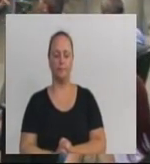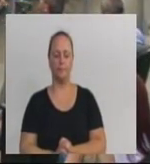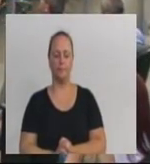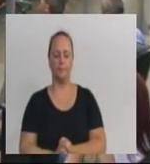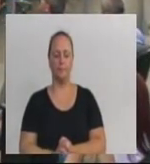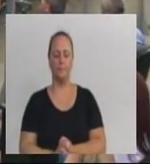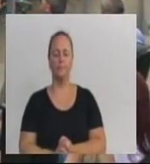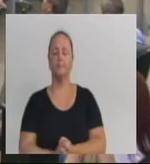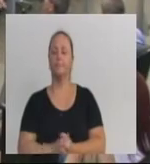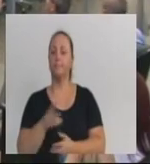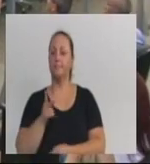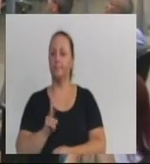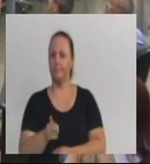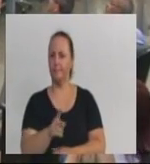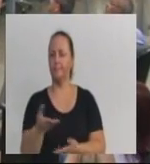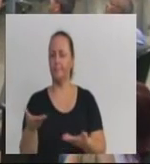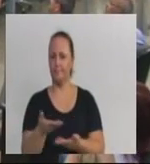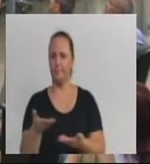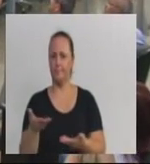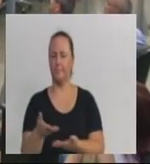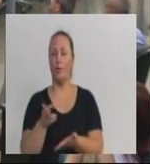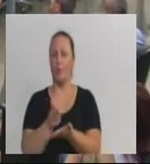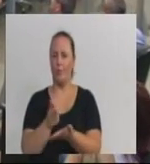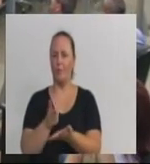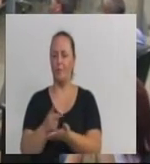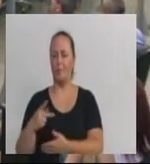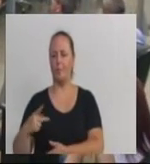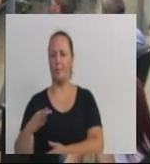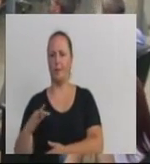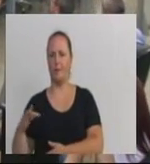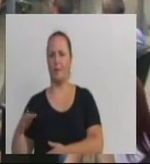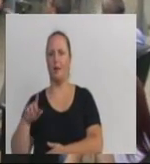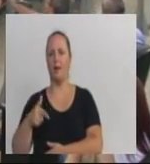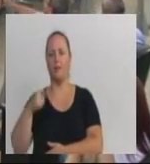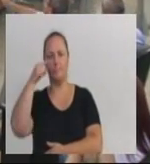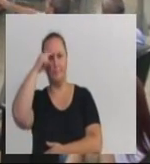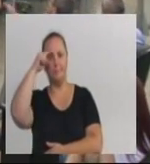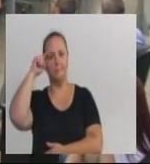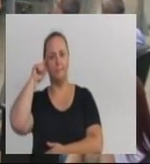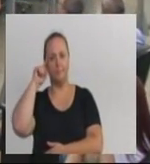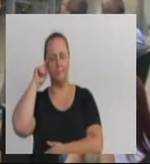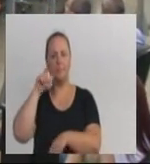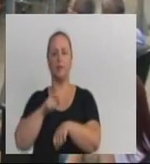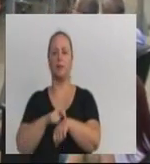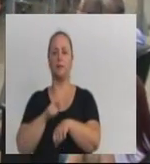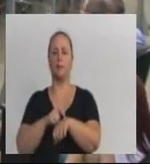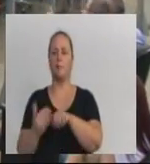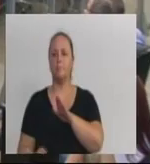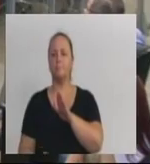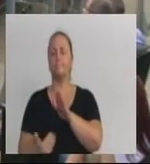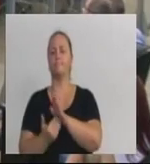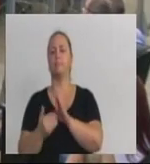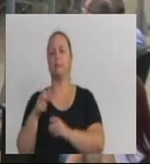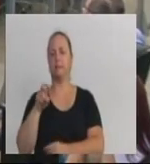Na sequência, ouvimos ainda a bancada do PT, o vereador Jefferson Forest, que dispõe do tempo de até